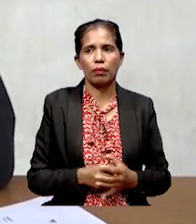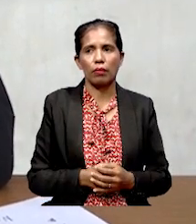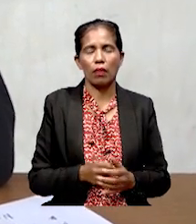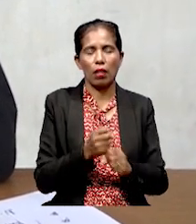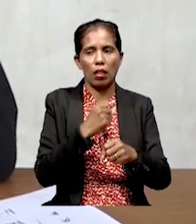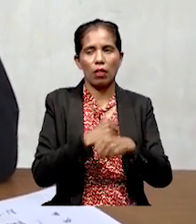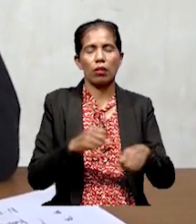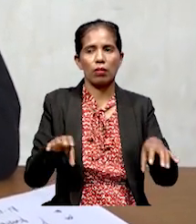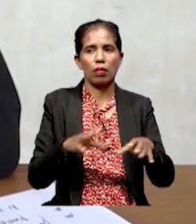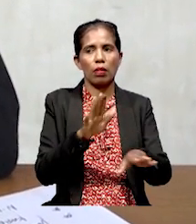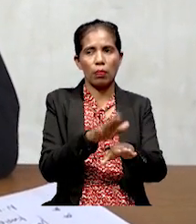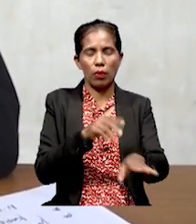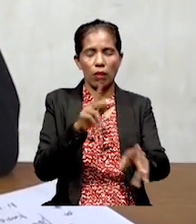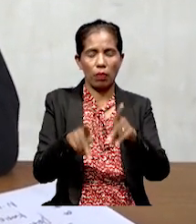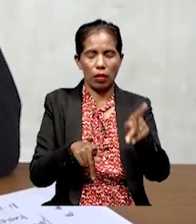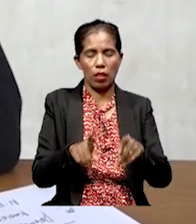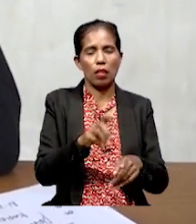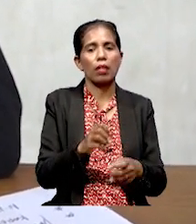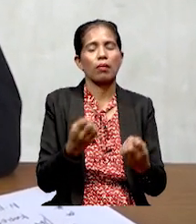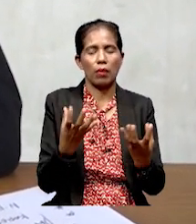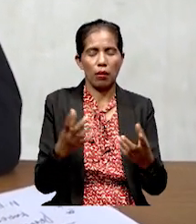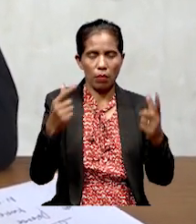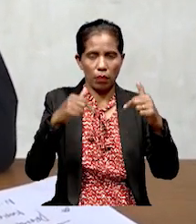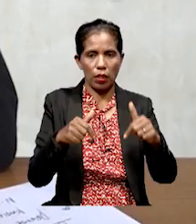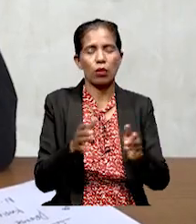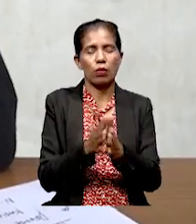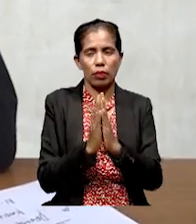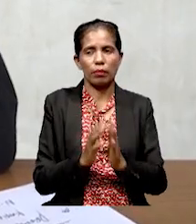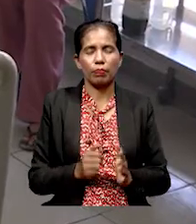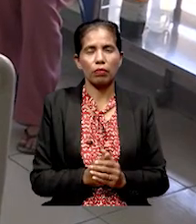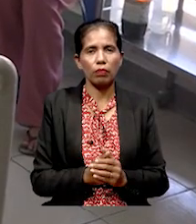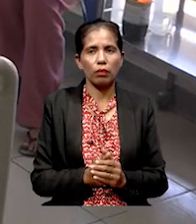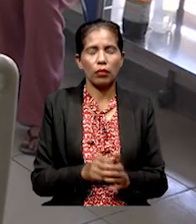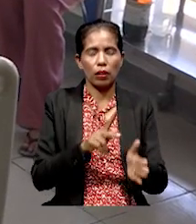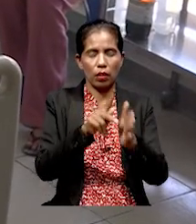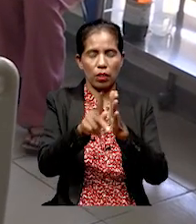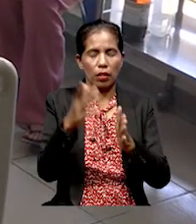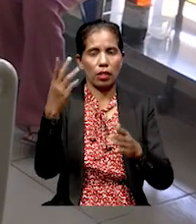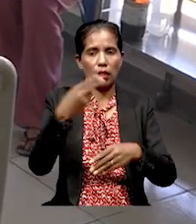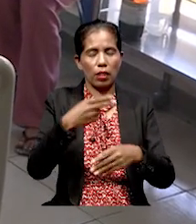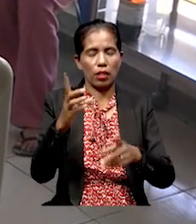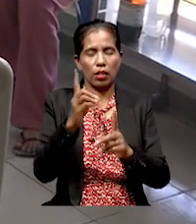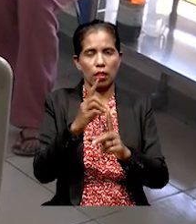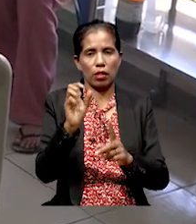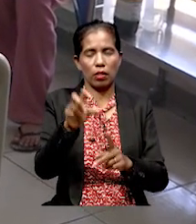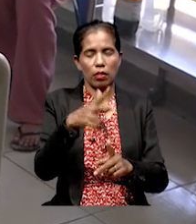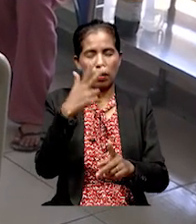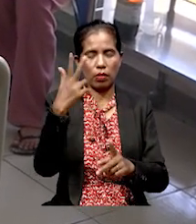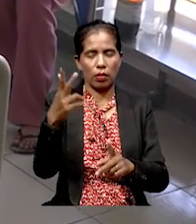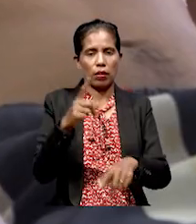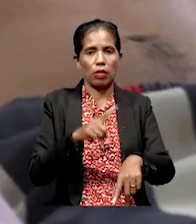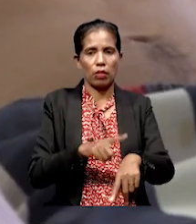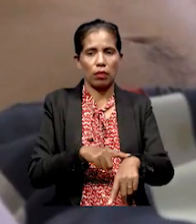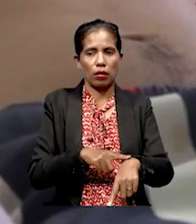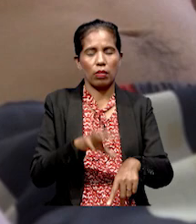ita boleh menang ida mak mai halo ini proses ini. Caso tentativa homicídio ne acontece a quinta Lorenzo Santos Intolo, mais ou menos